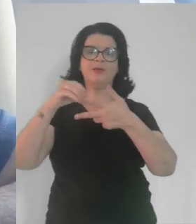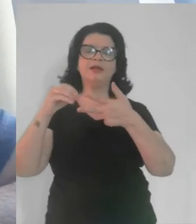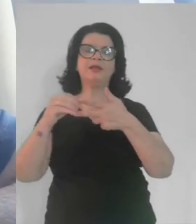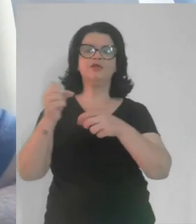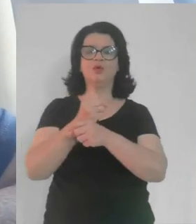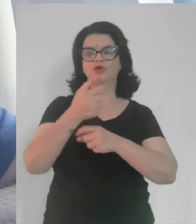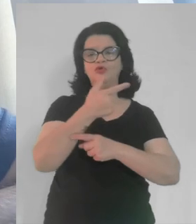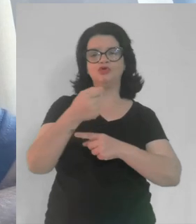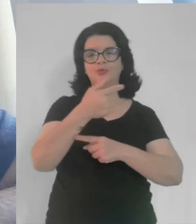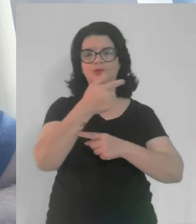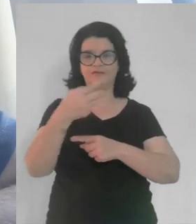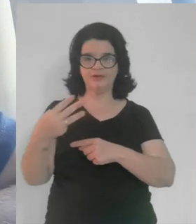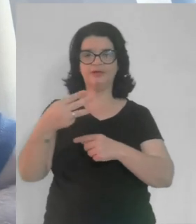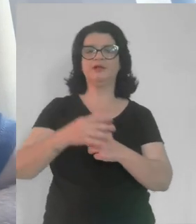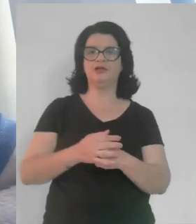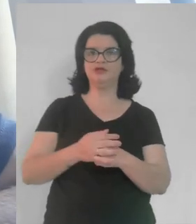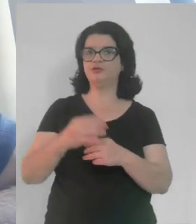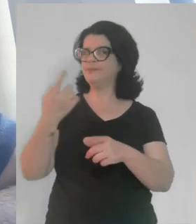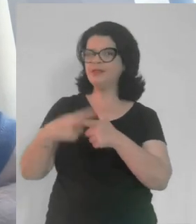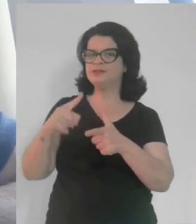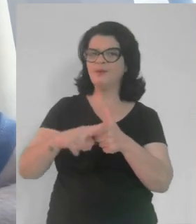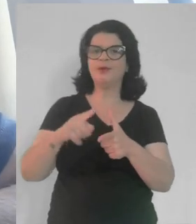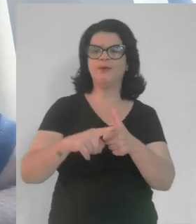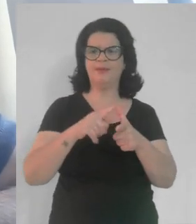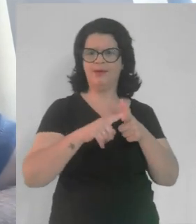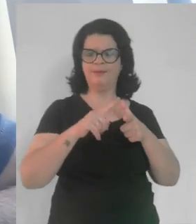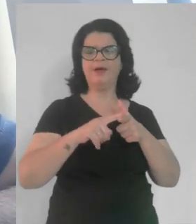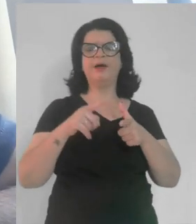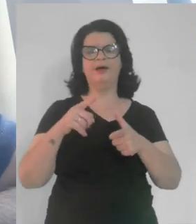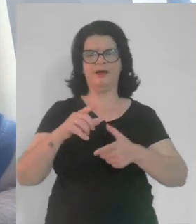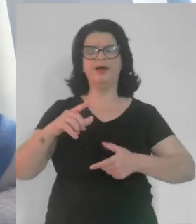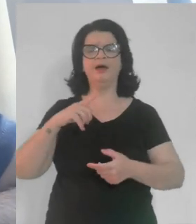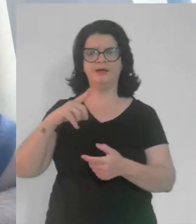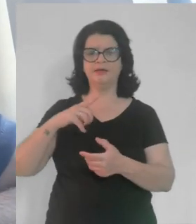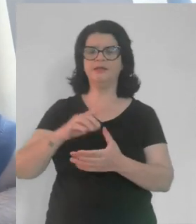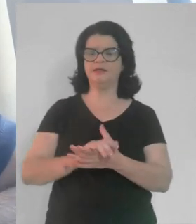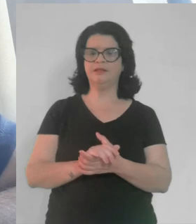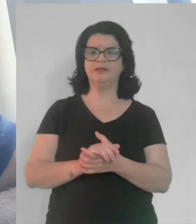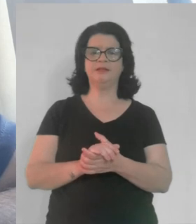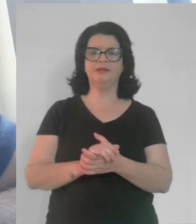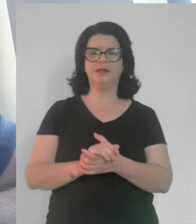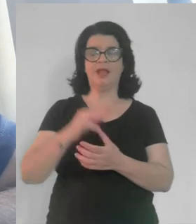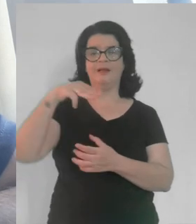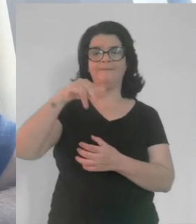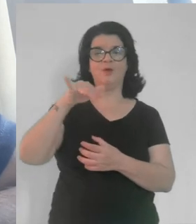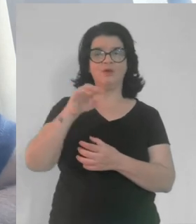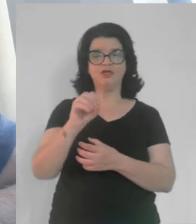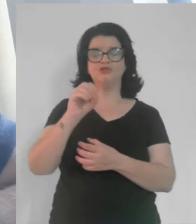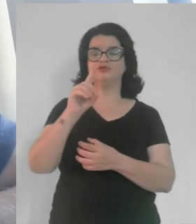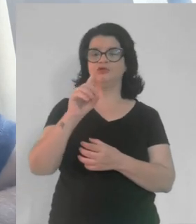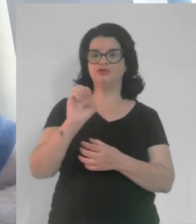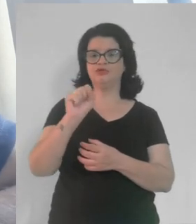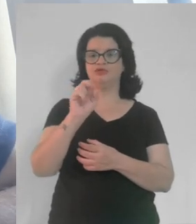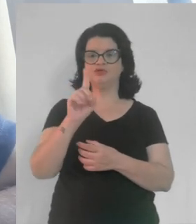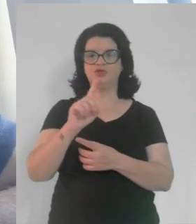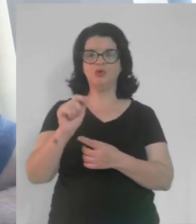de 2023. Nesse problema, existe uma tirinha do cartunista Maurício de Souza,